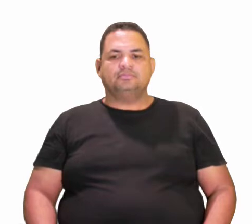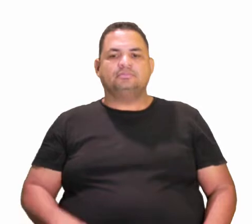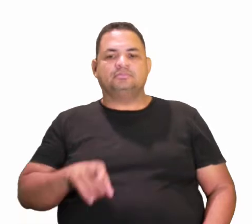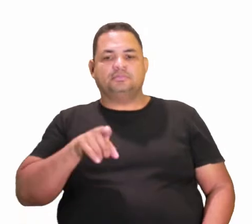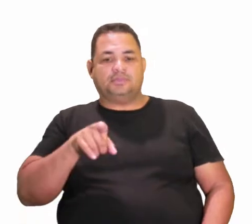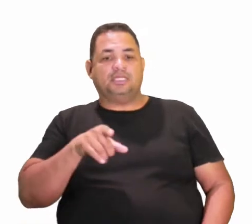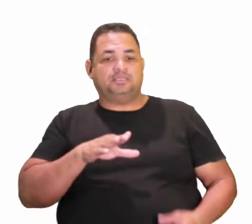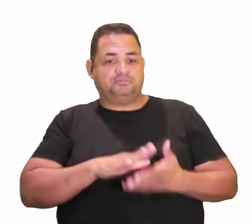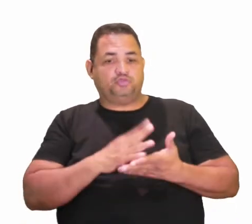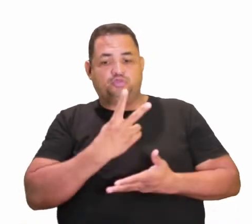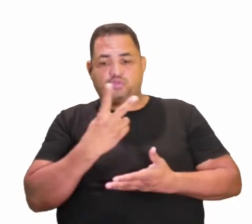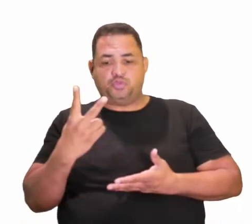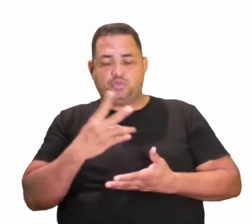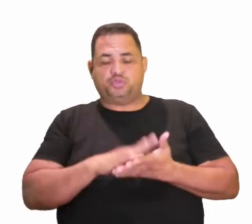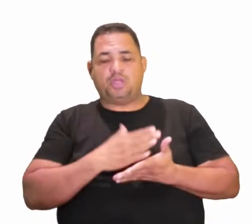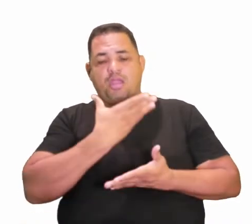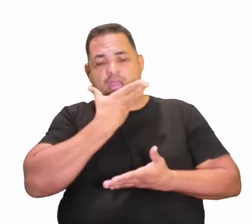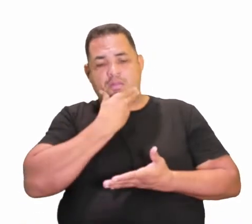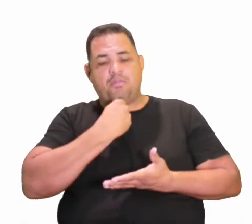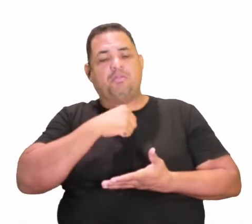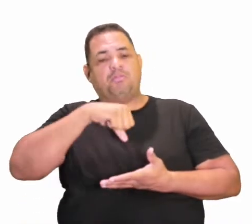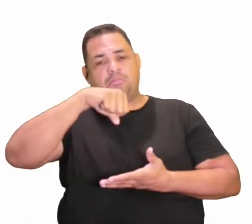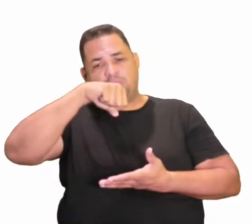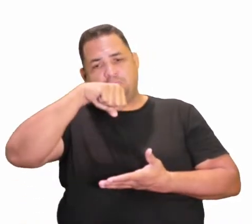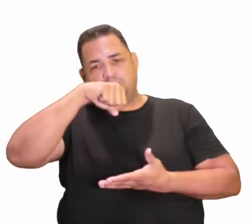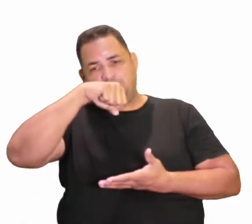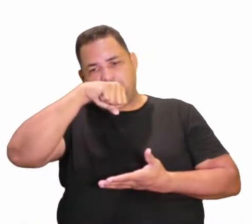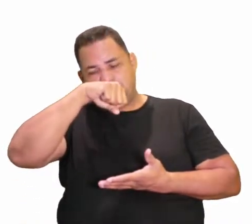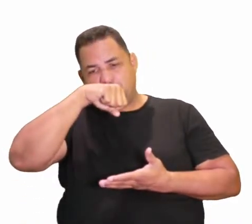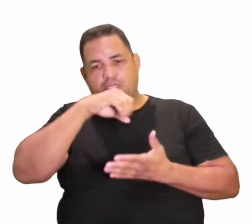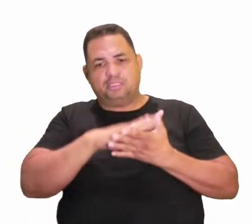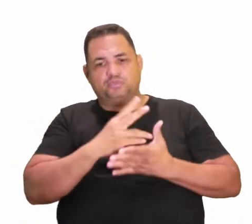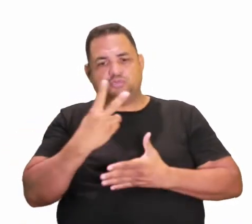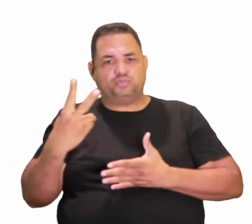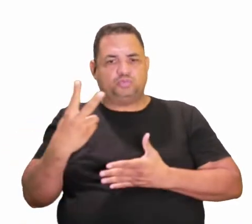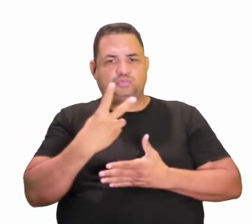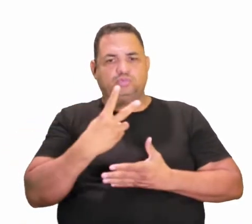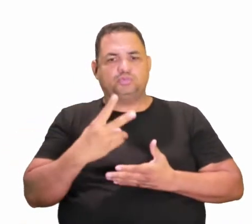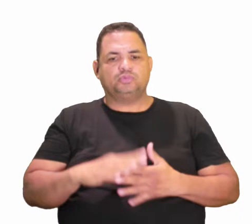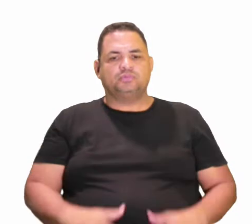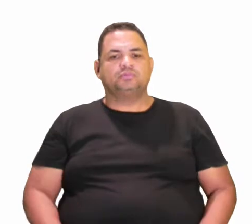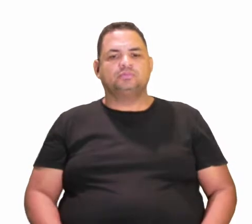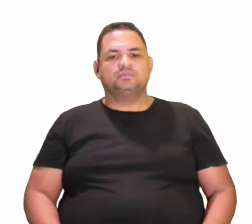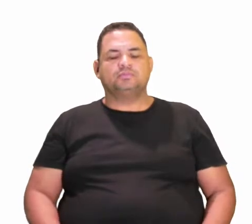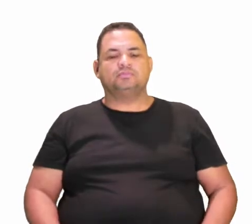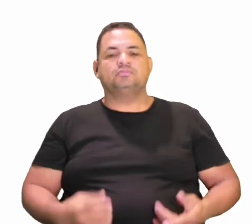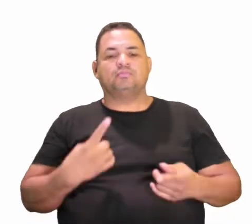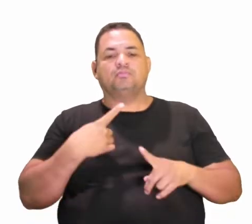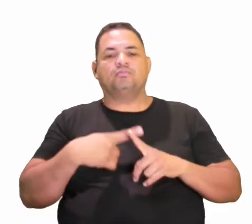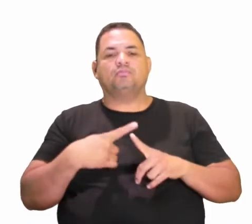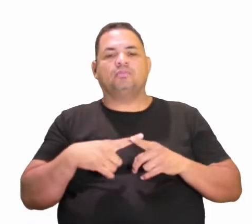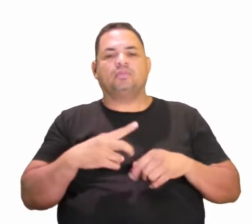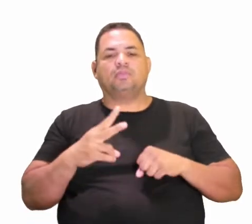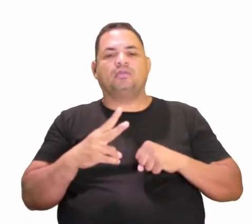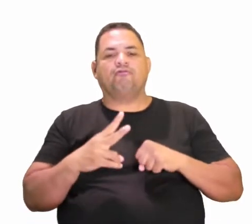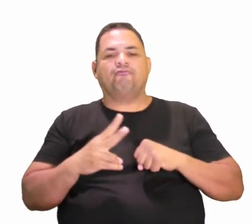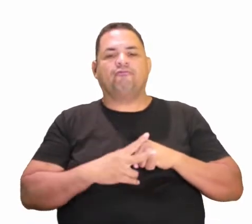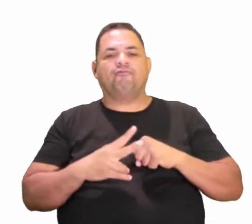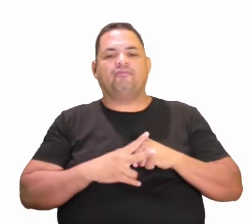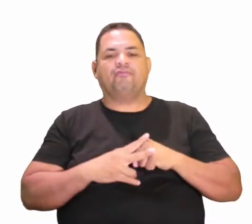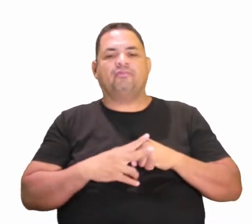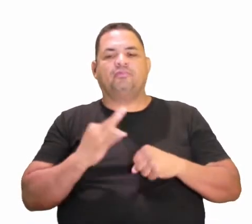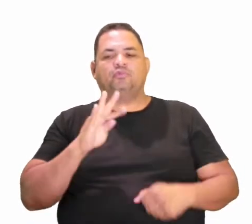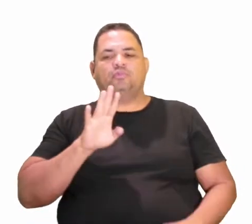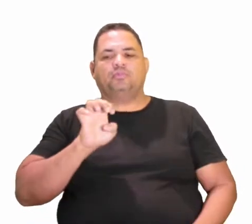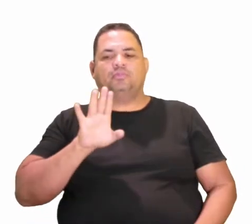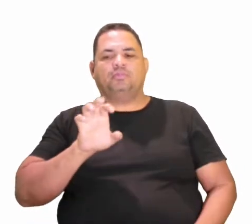são os meus pais. Perceba que o meu verbo mudou também. Agora eu estou tendo que usar o are, porque é o verbo to be do plural. Eu vou